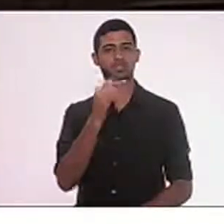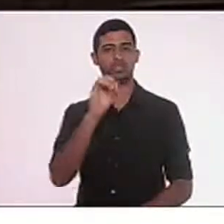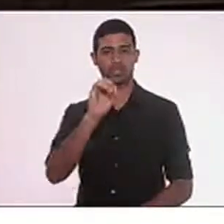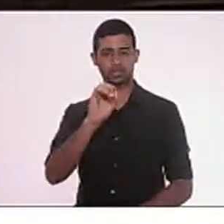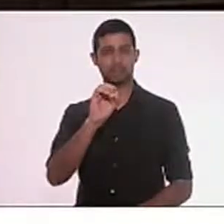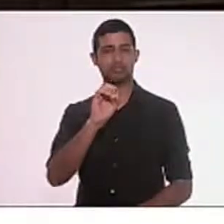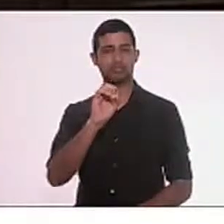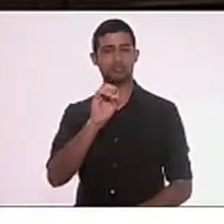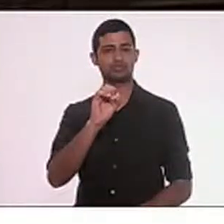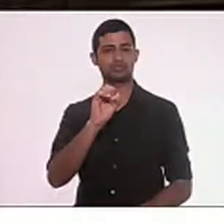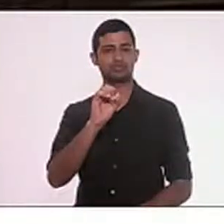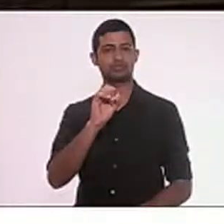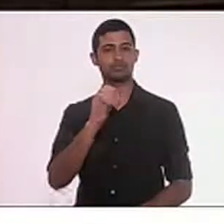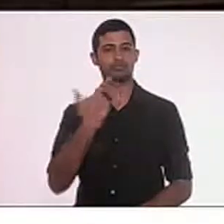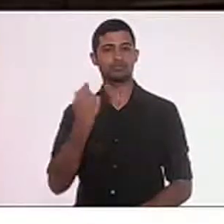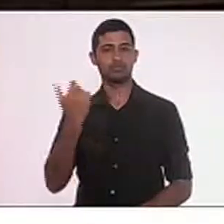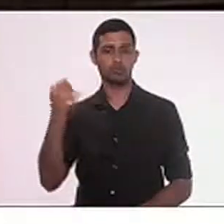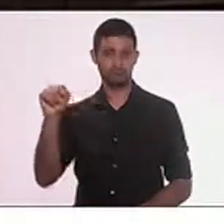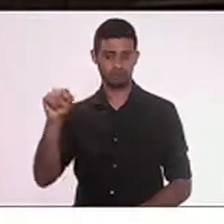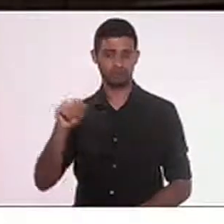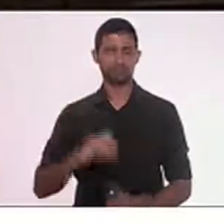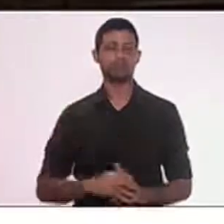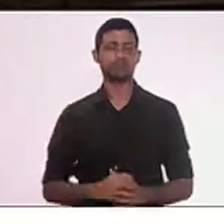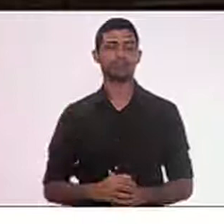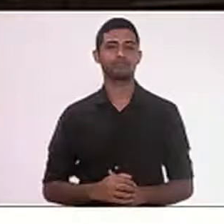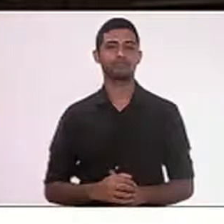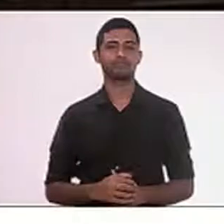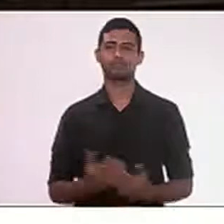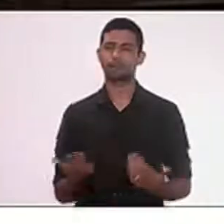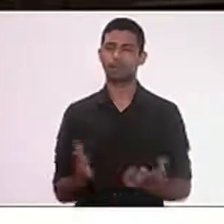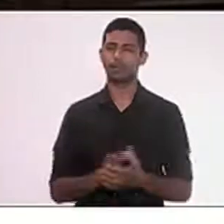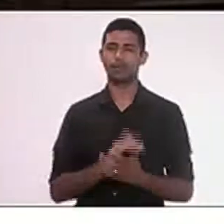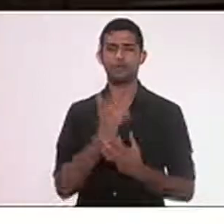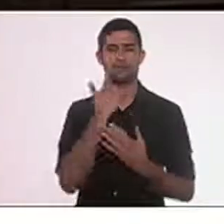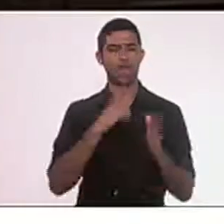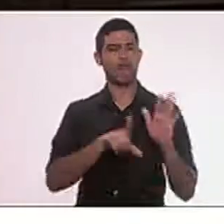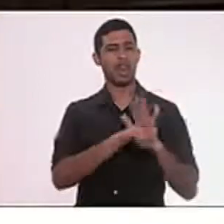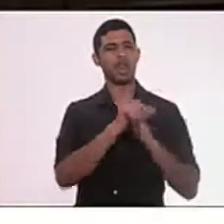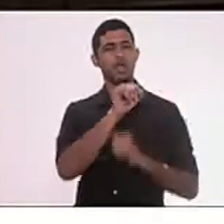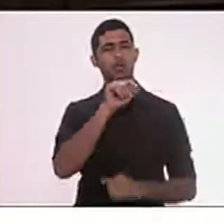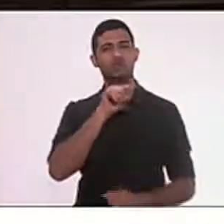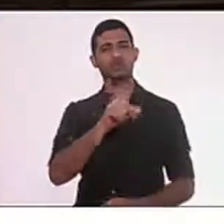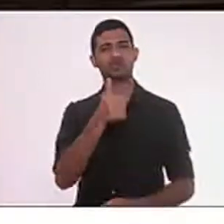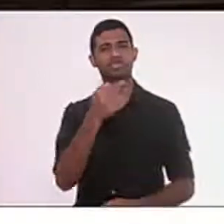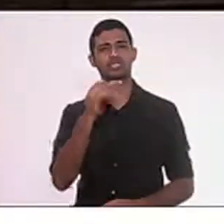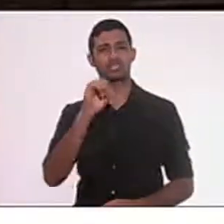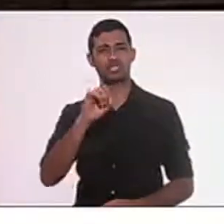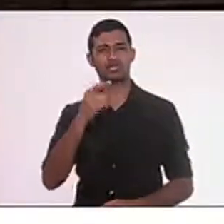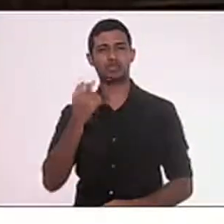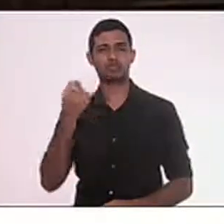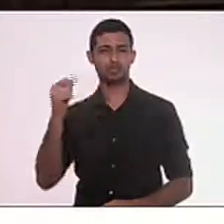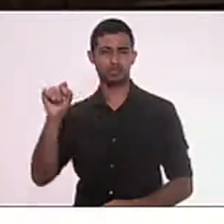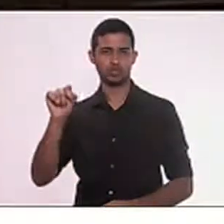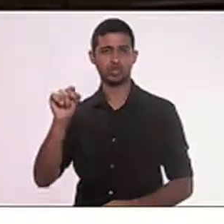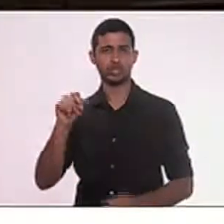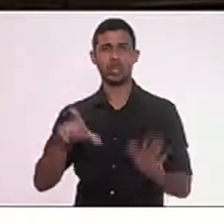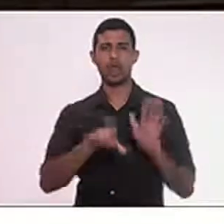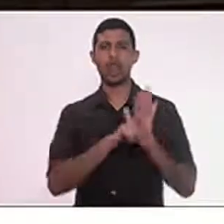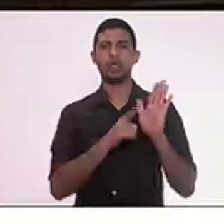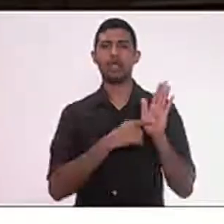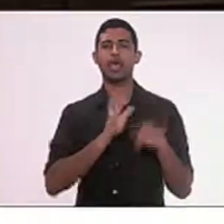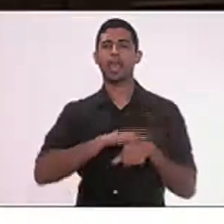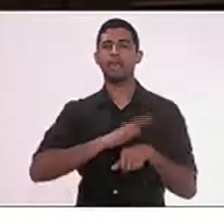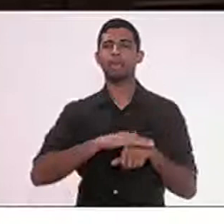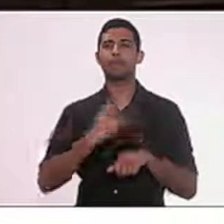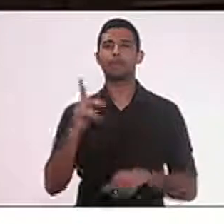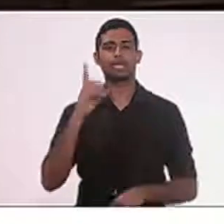8.170 de 2018. Ora, essa Lei 8.170 de 2018 é uma lei de autoria